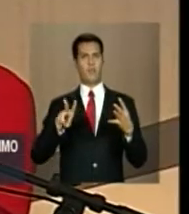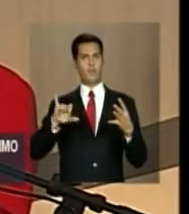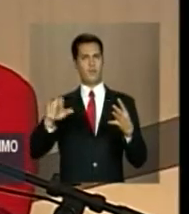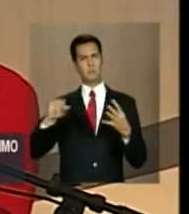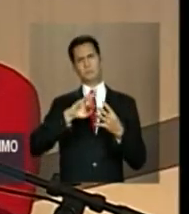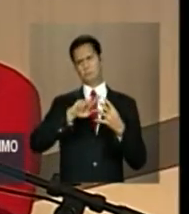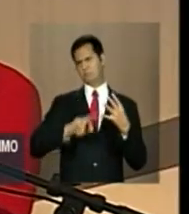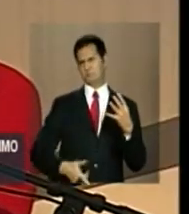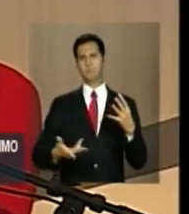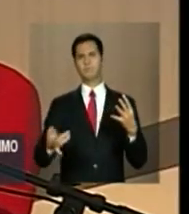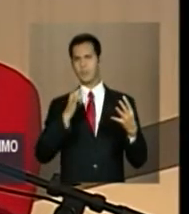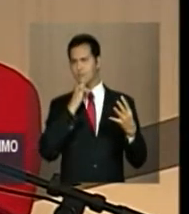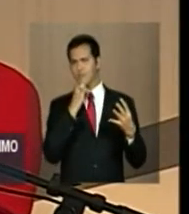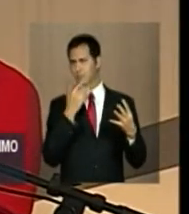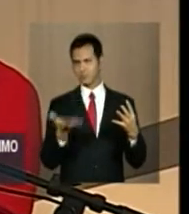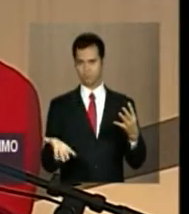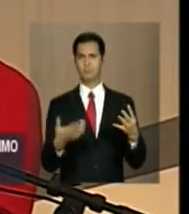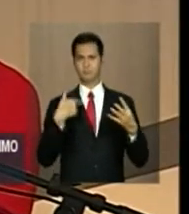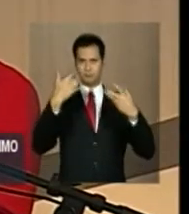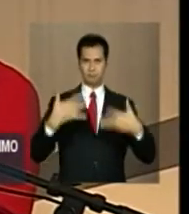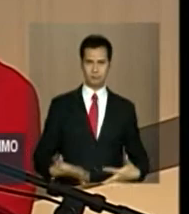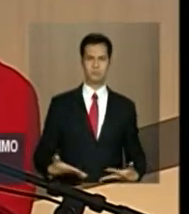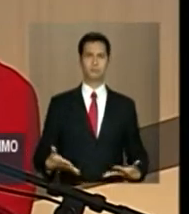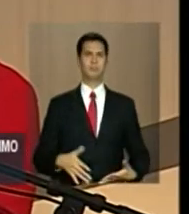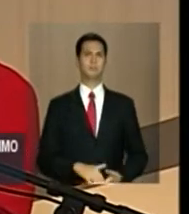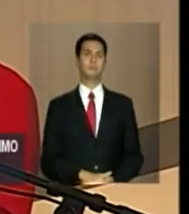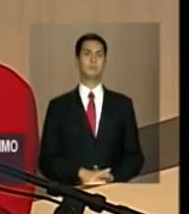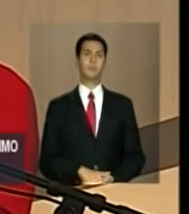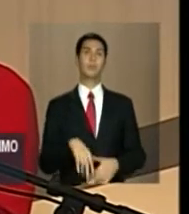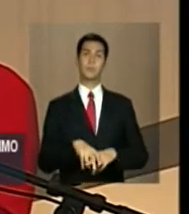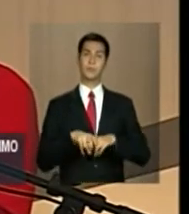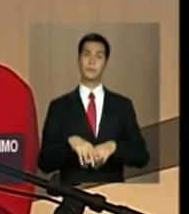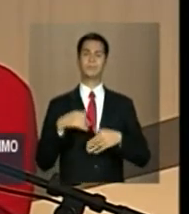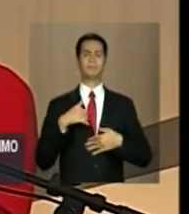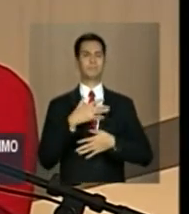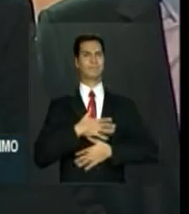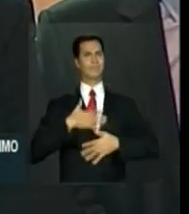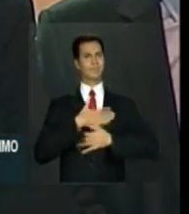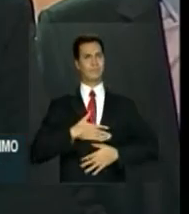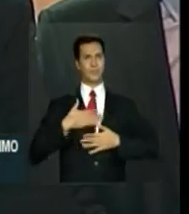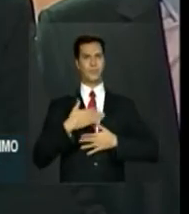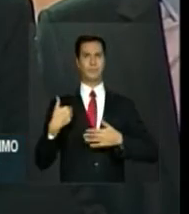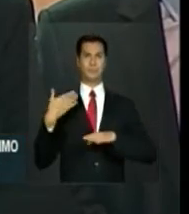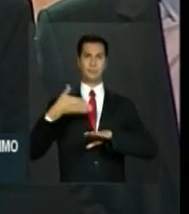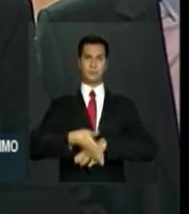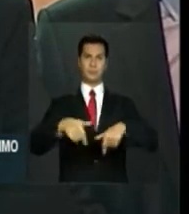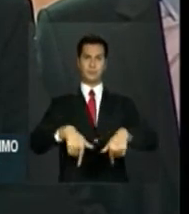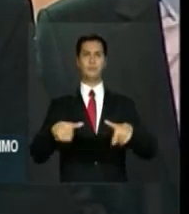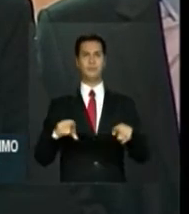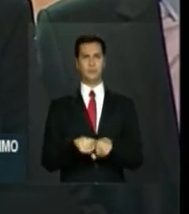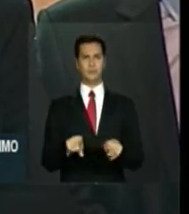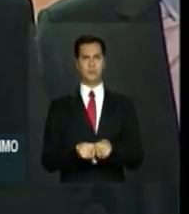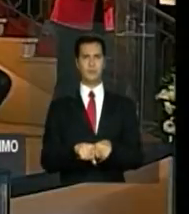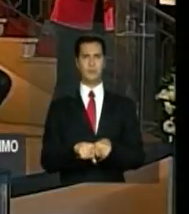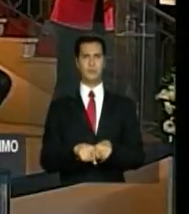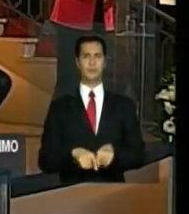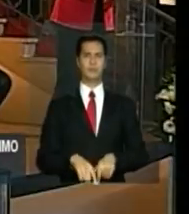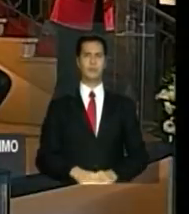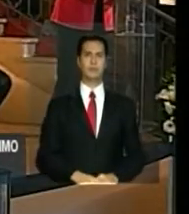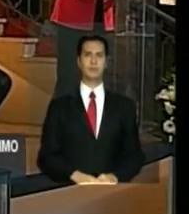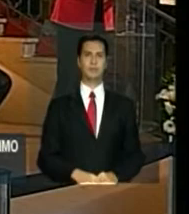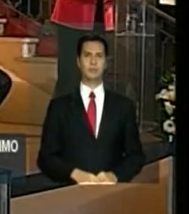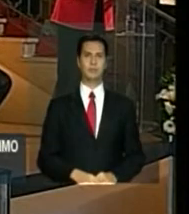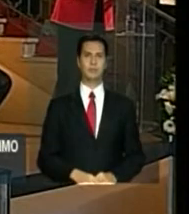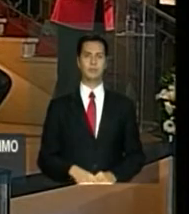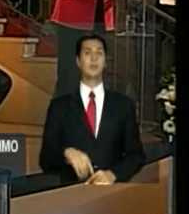exemplos. E, portanto, Pezão, é um prazer estar aqui também. Vou fazer das minhas as palavras